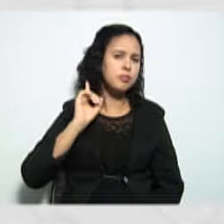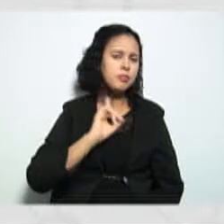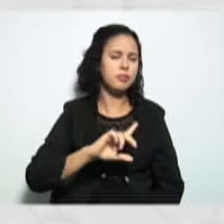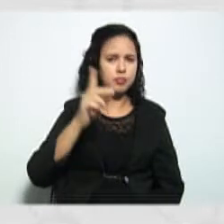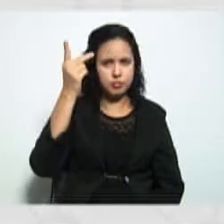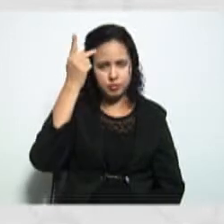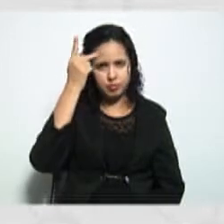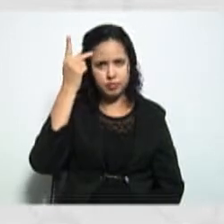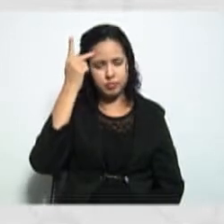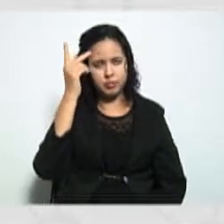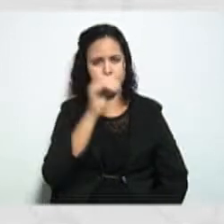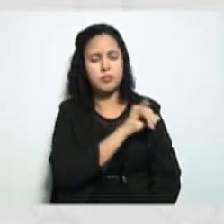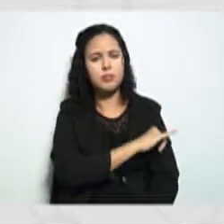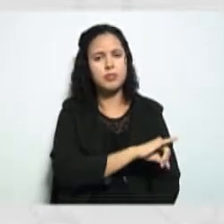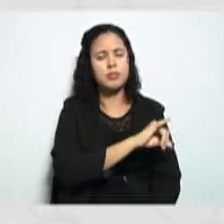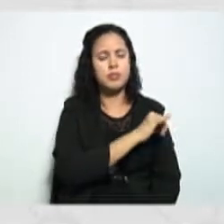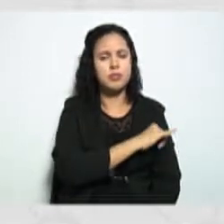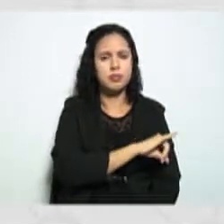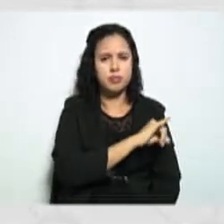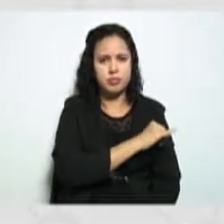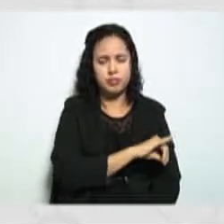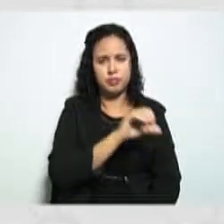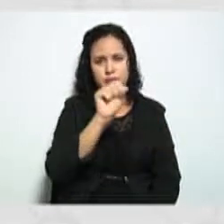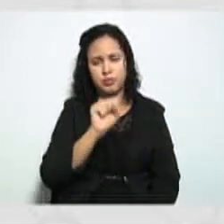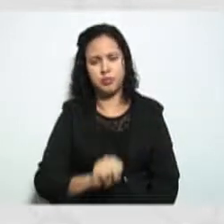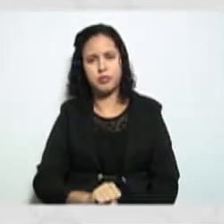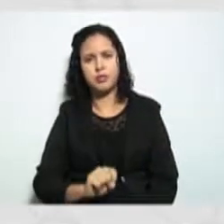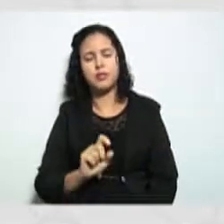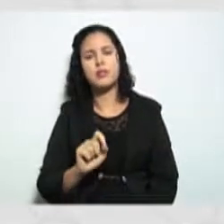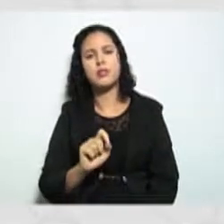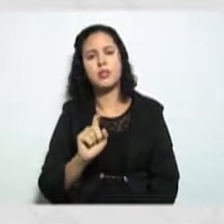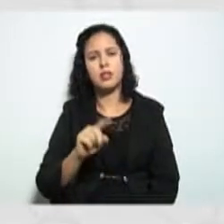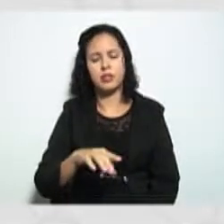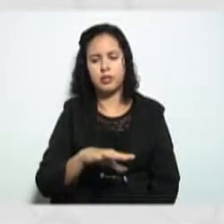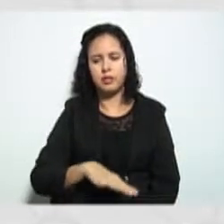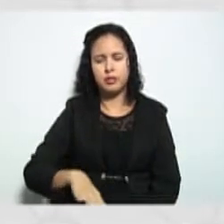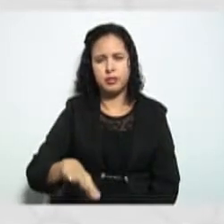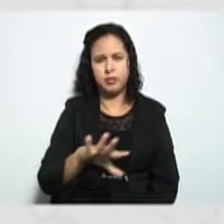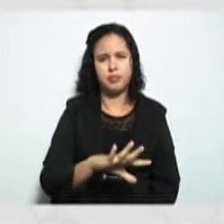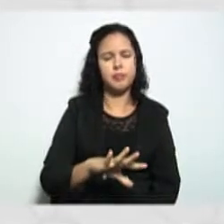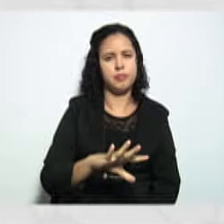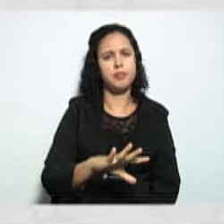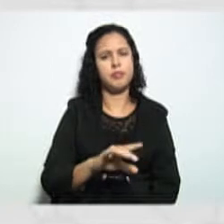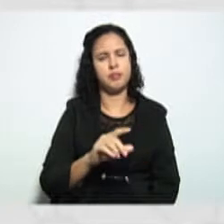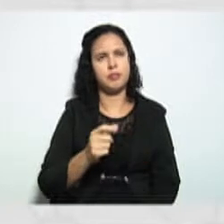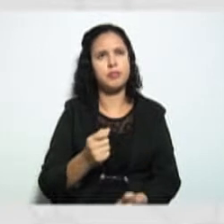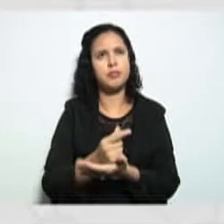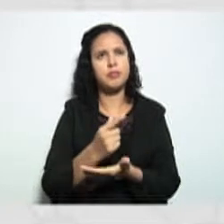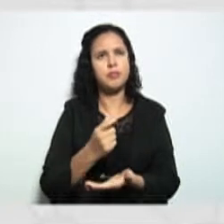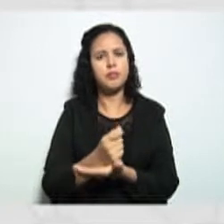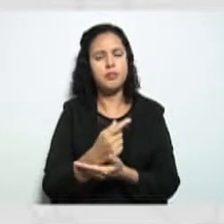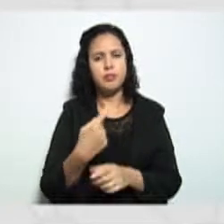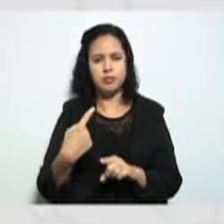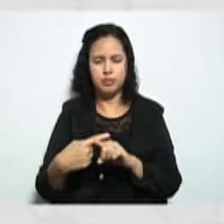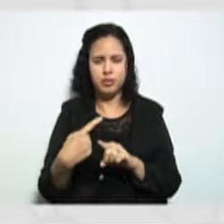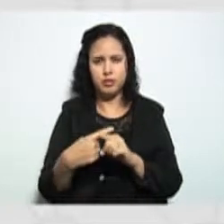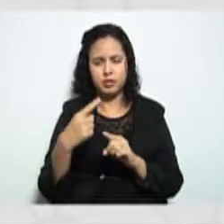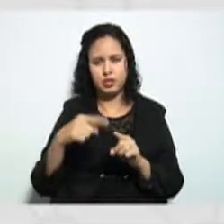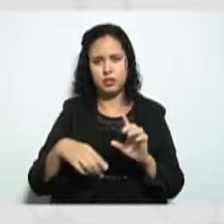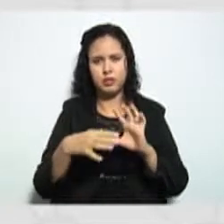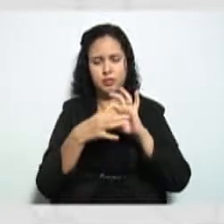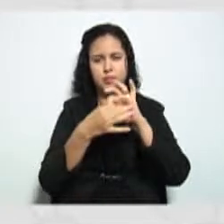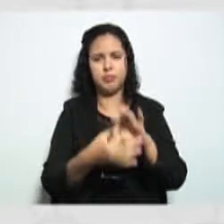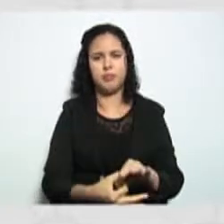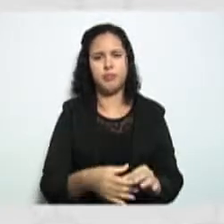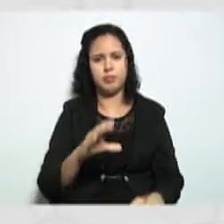Paulo, no Rio de Janeiro, no Rio Grande do Sul, esse ramo do consumo. Ele é um ramo historicamente muito importante, porque ele é formado pelas cooperativas